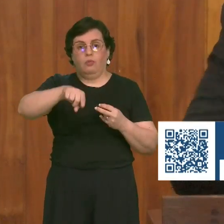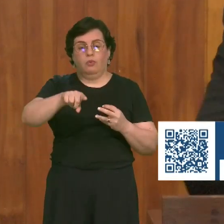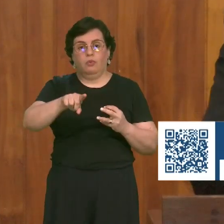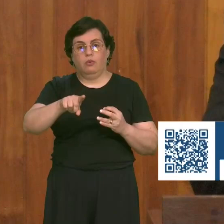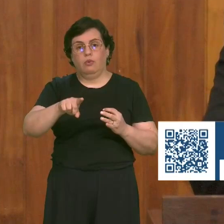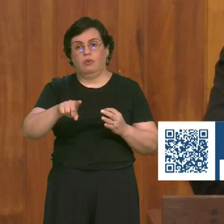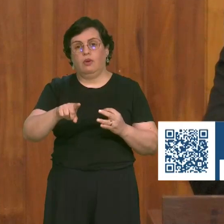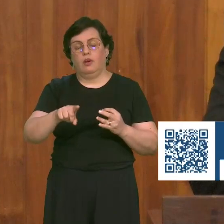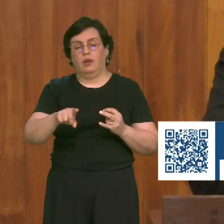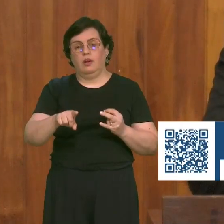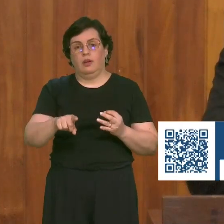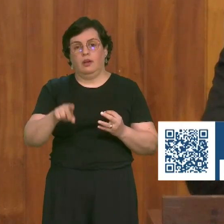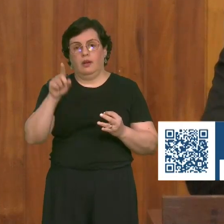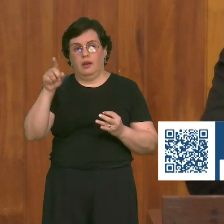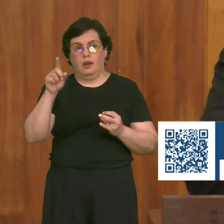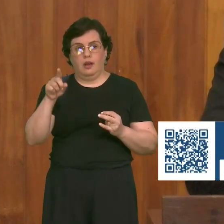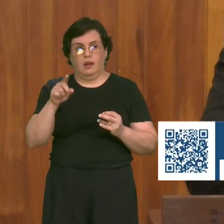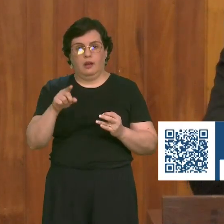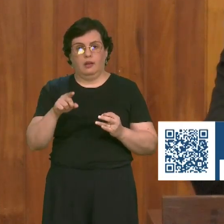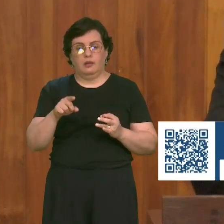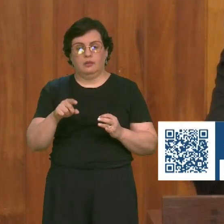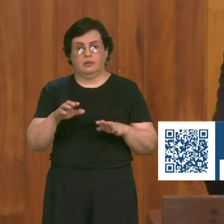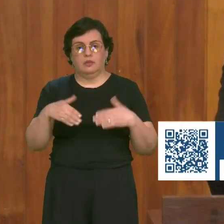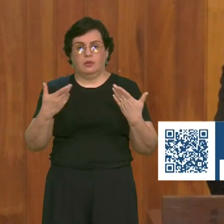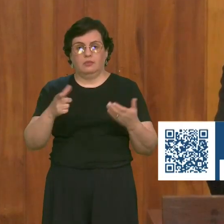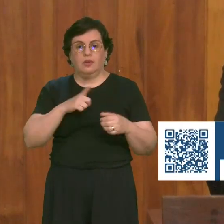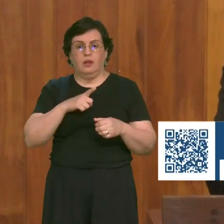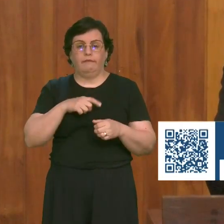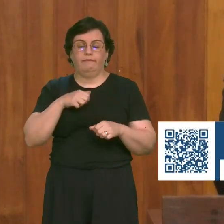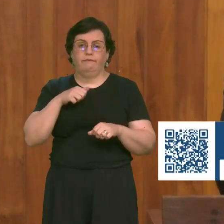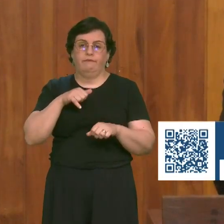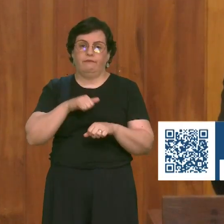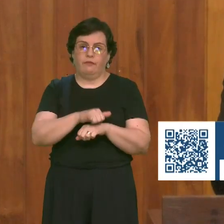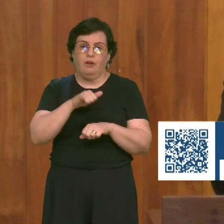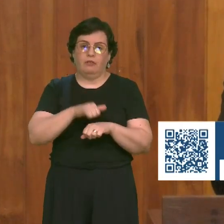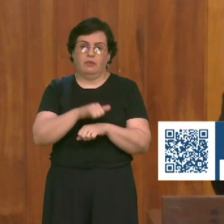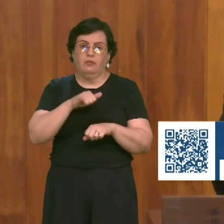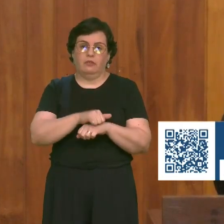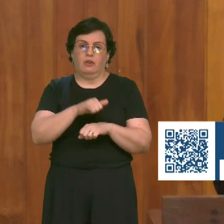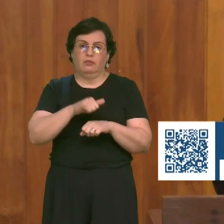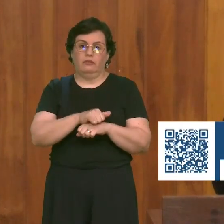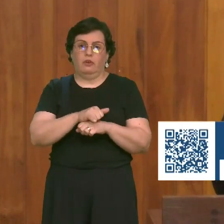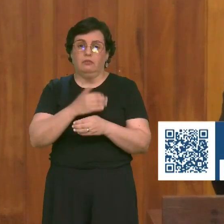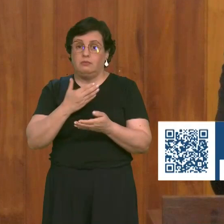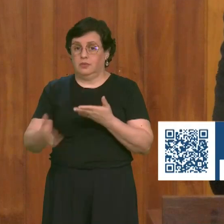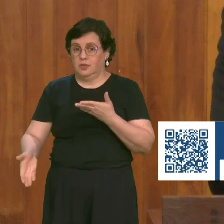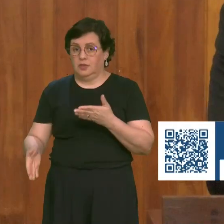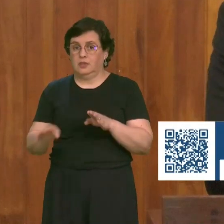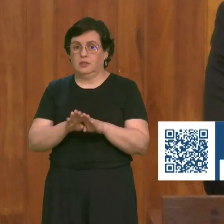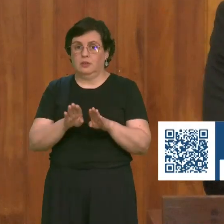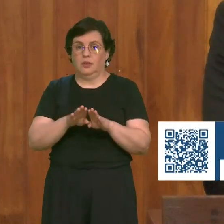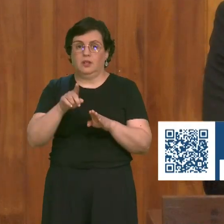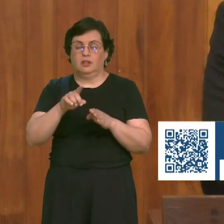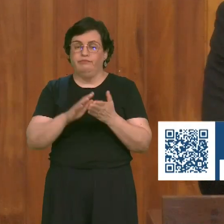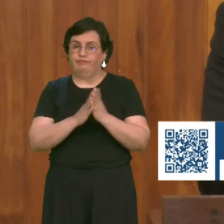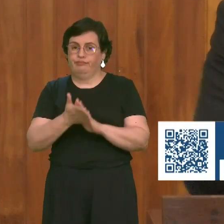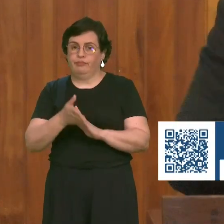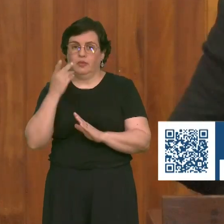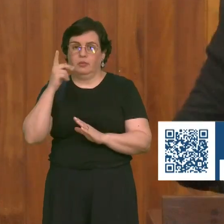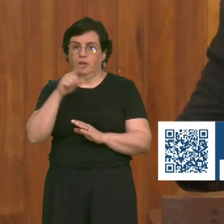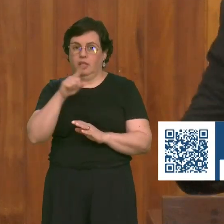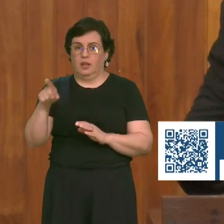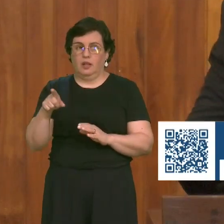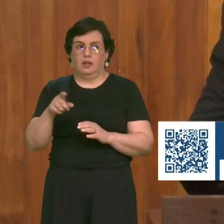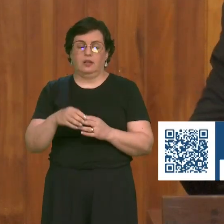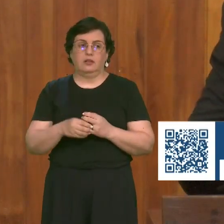arcar com deslocamento e estão tendo muitas faltas e muitas desistências inclusive isso gera um prejuízo para eles que eles não